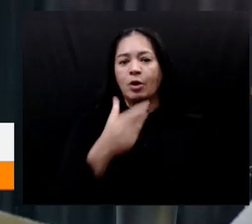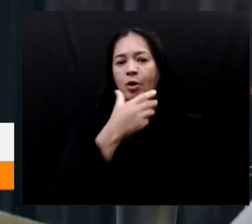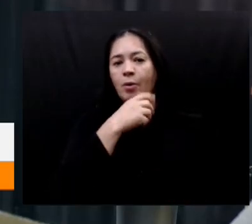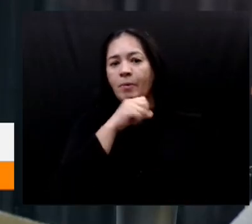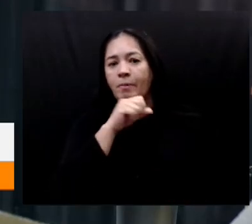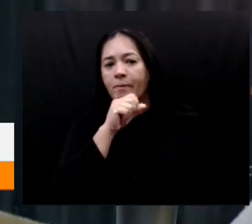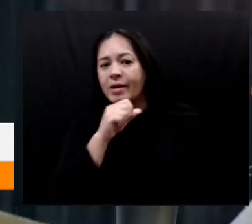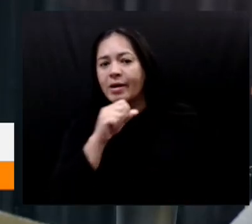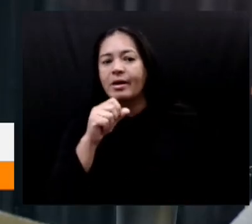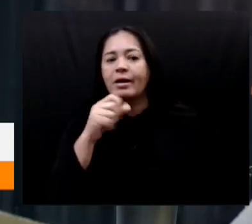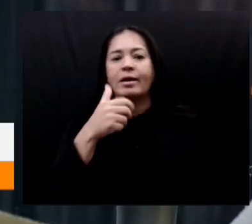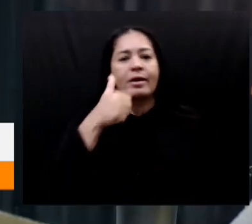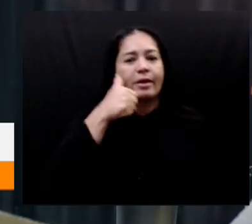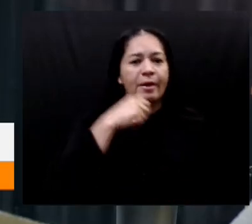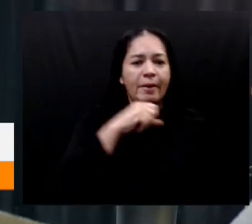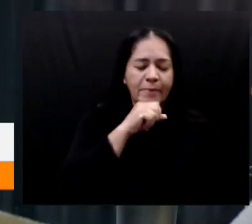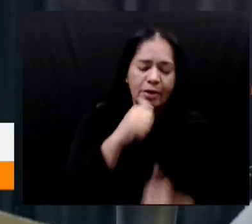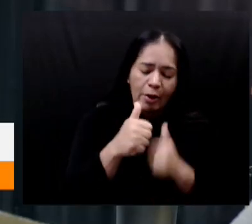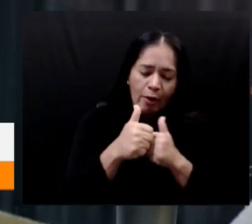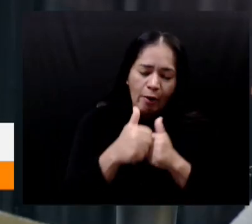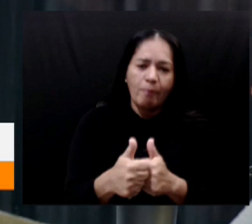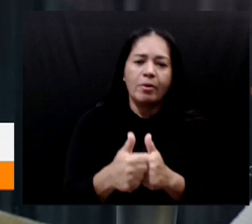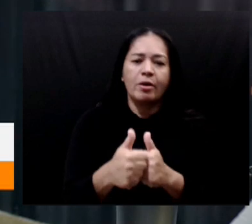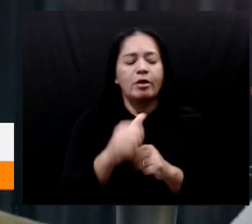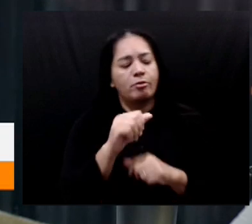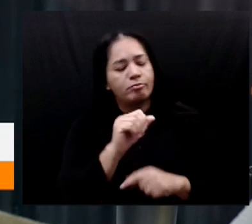e acompanham de forma,